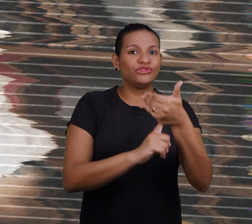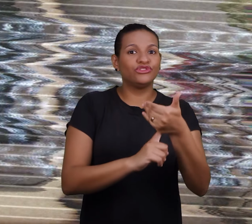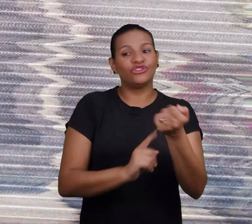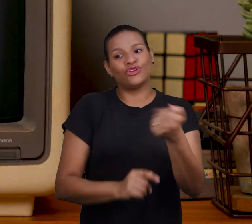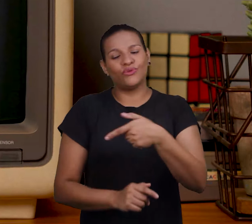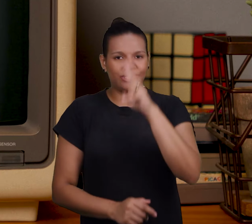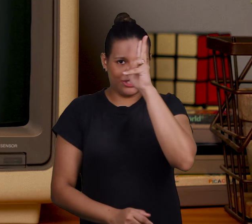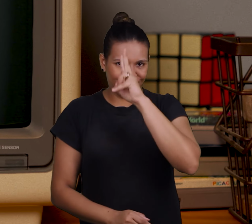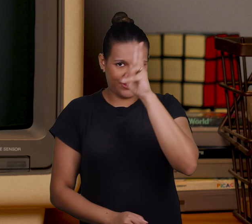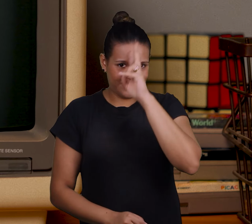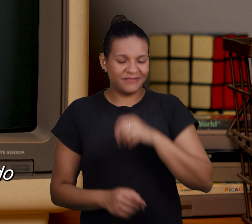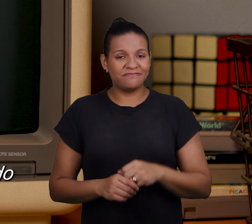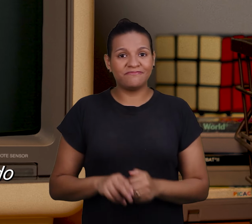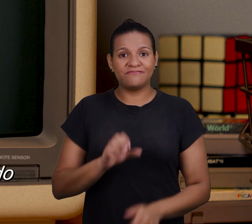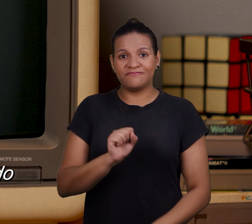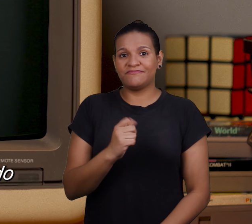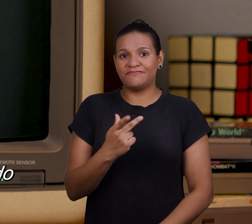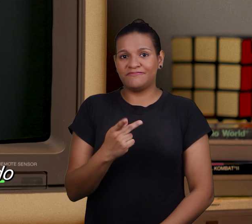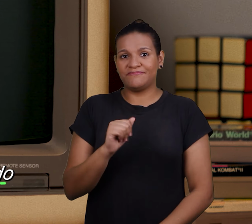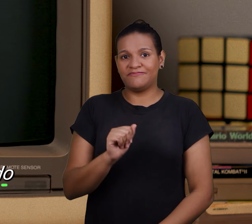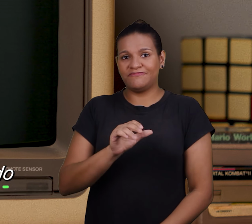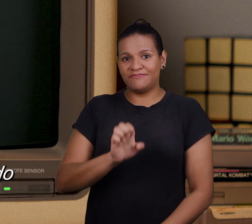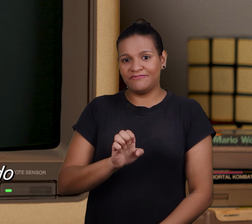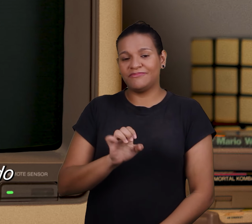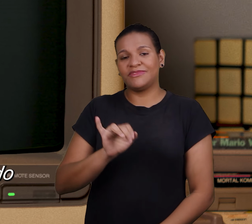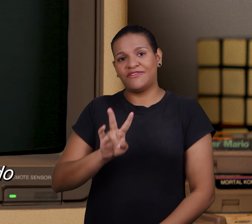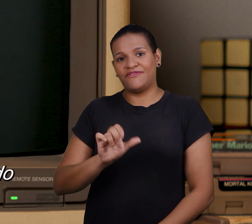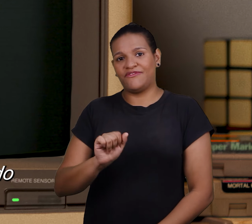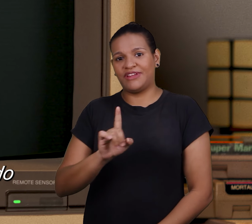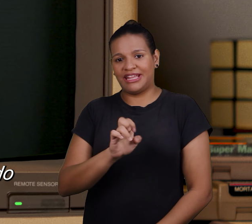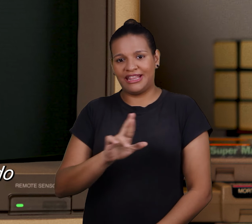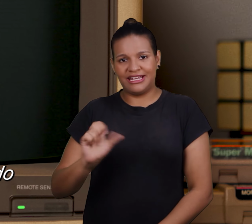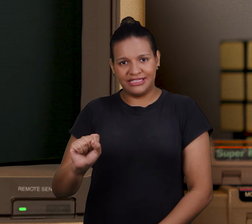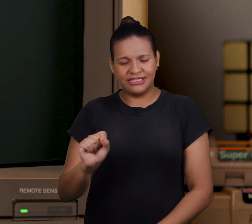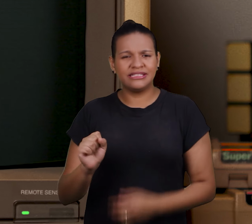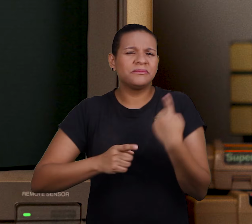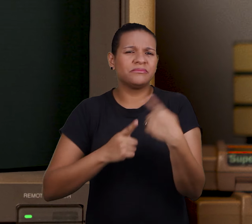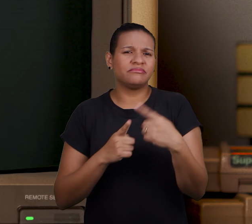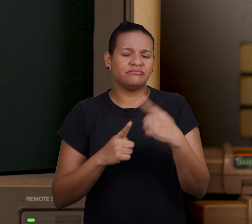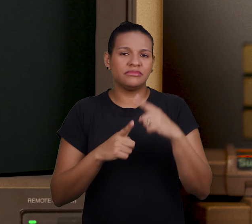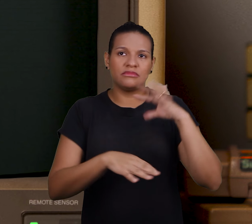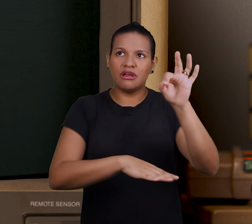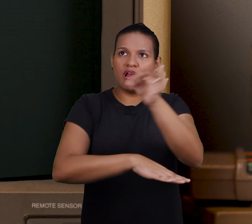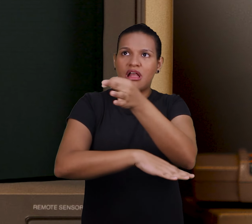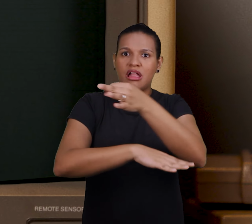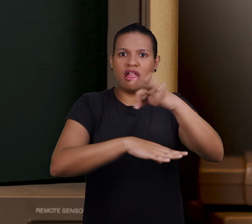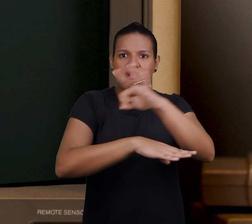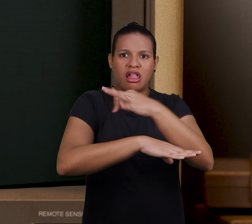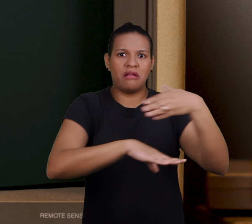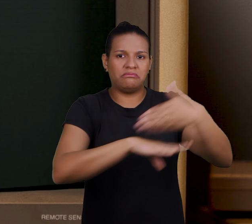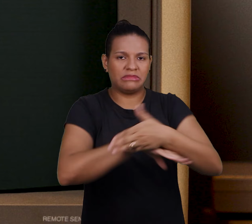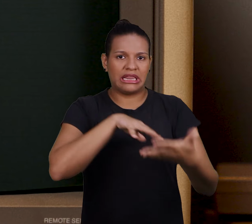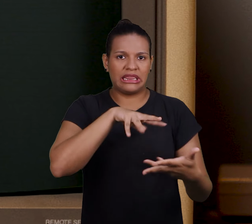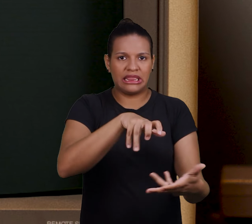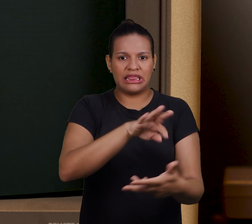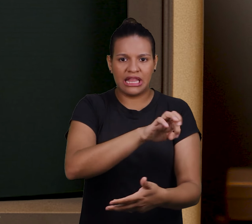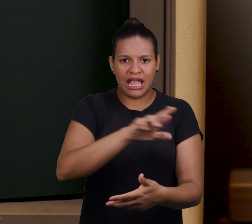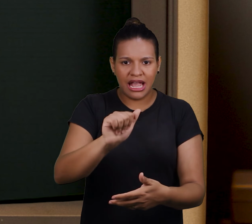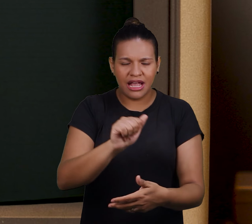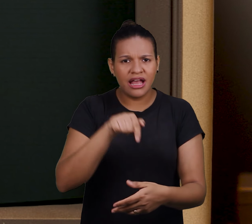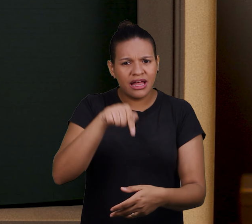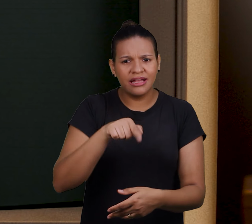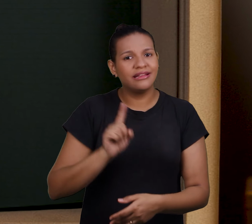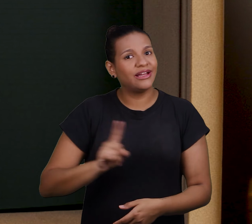do que pela sua história. Space Invaders não é lembrado pelas suas discussões sobre a invasão de alienígenas na Terra, e sim pelo seu